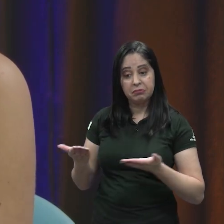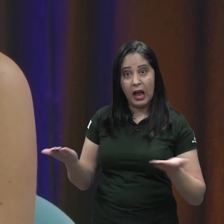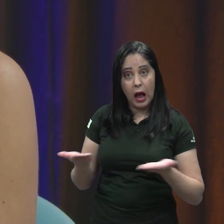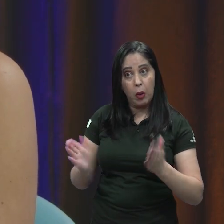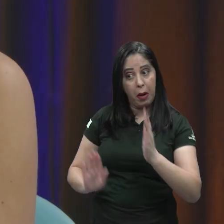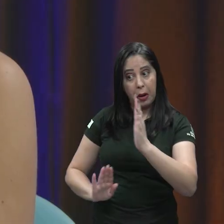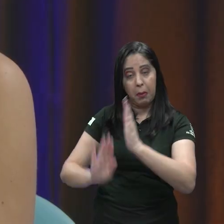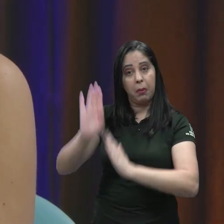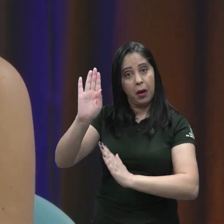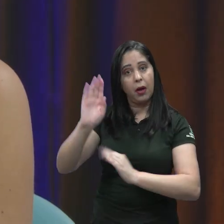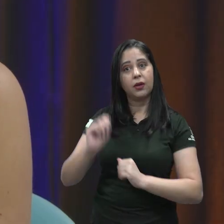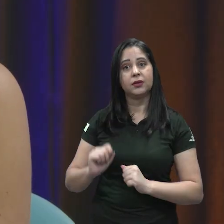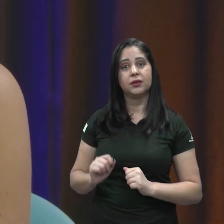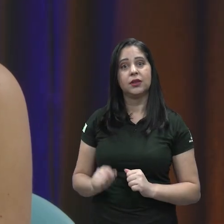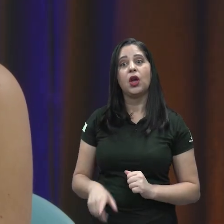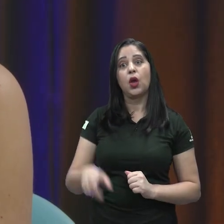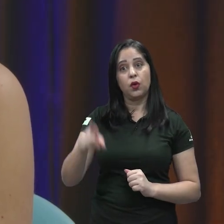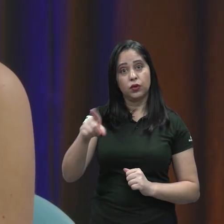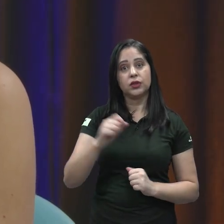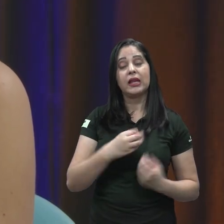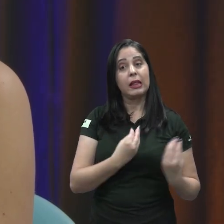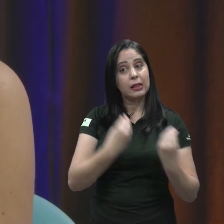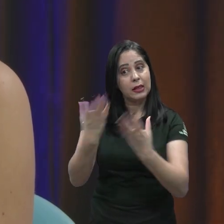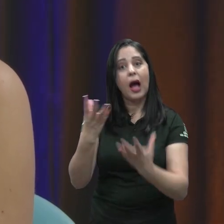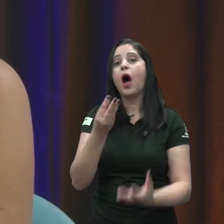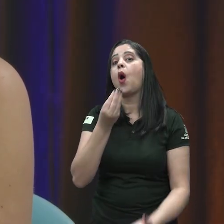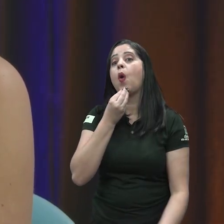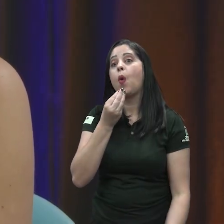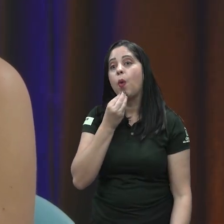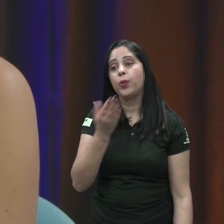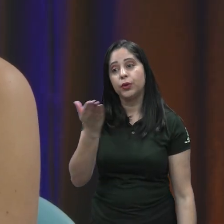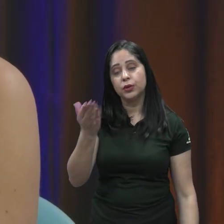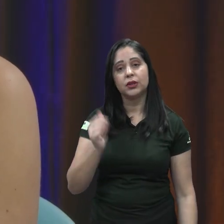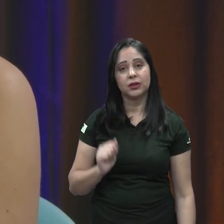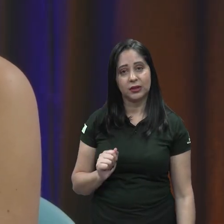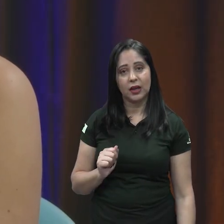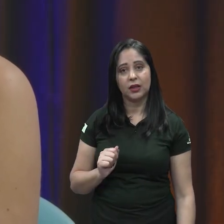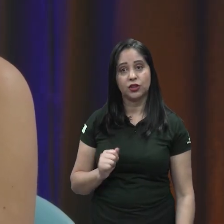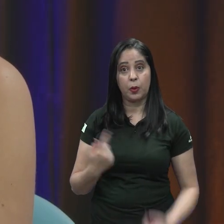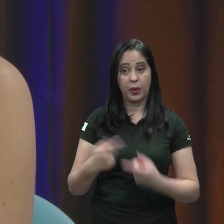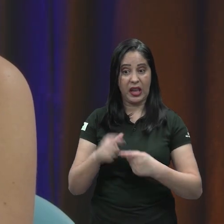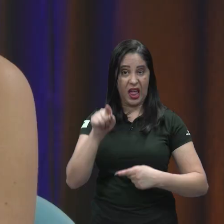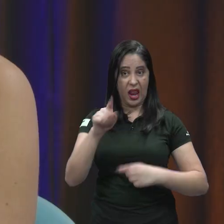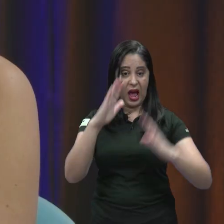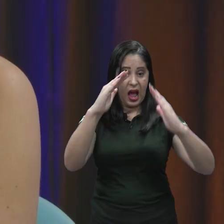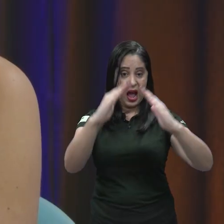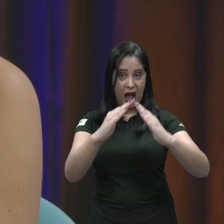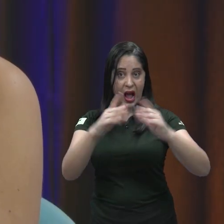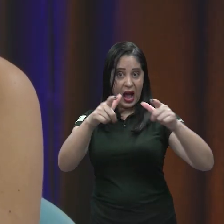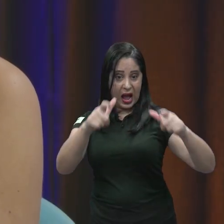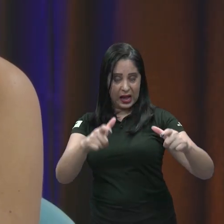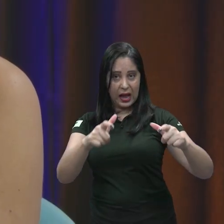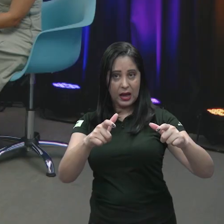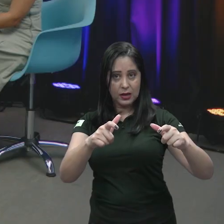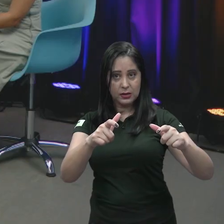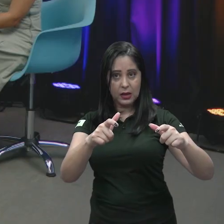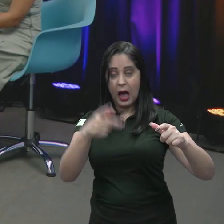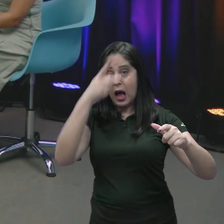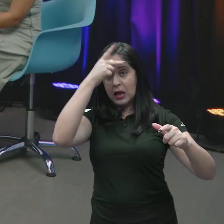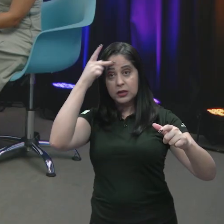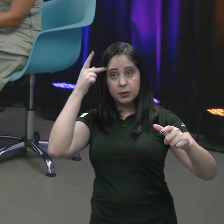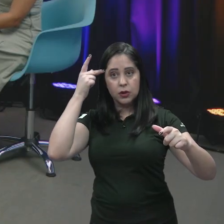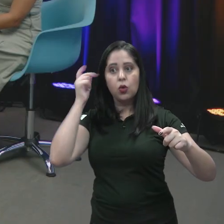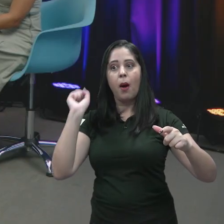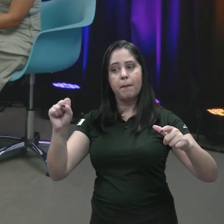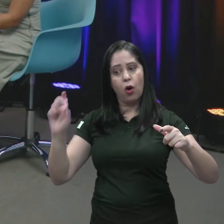hoje que está dando muitas possibilidades, né, para as pessoas com a Content House, que é um espaço com inúmeras possibilidades para que elas possam